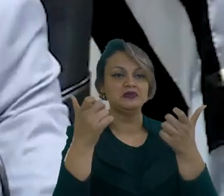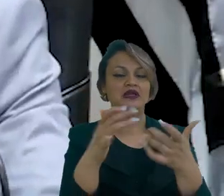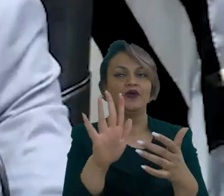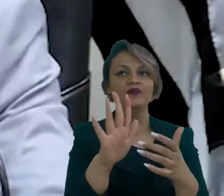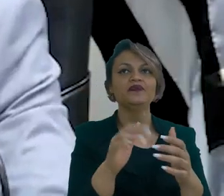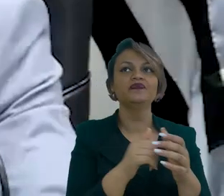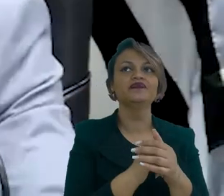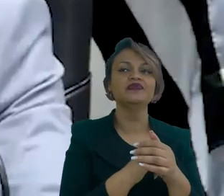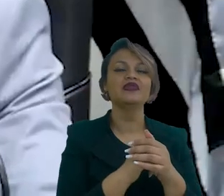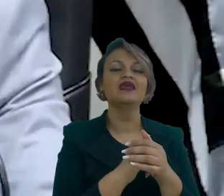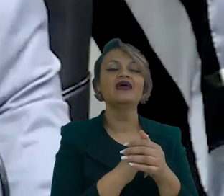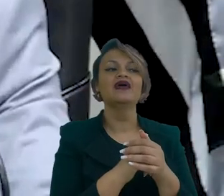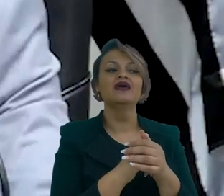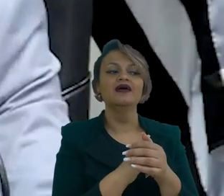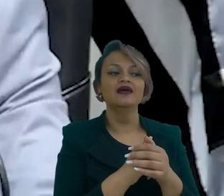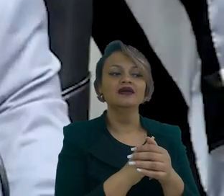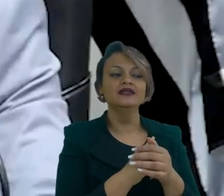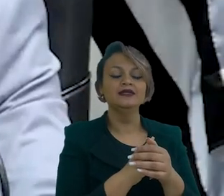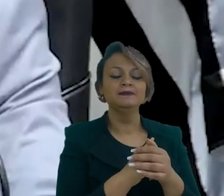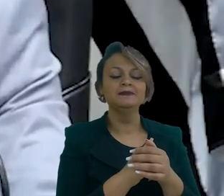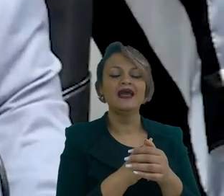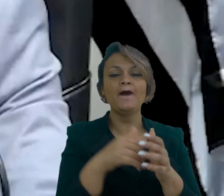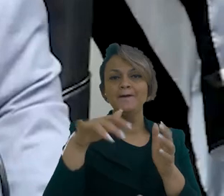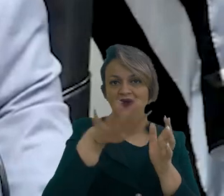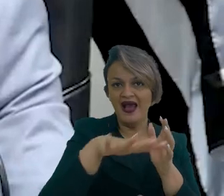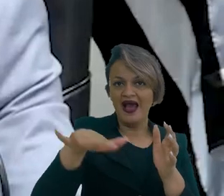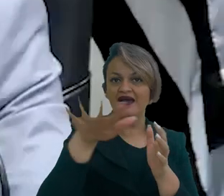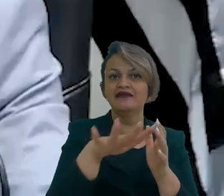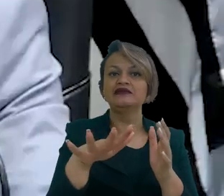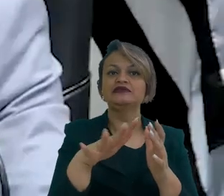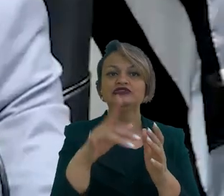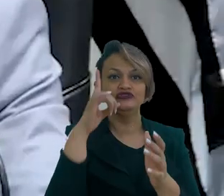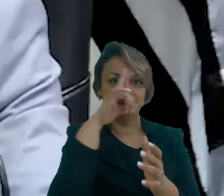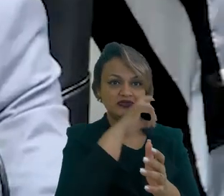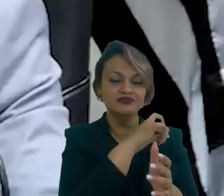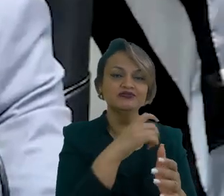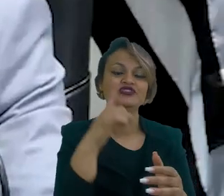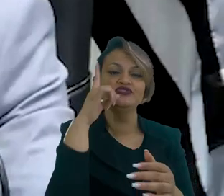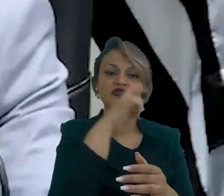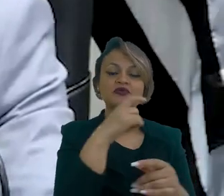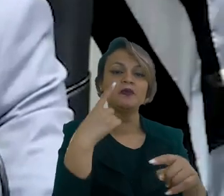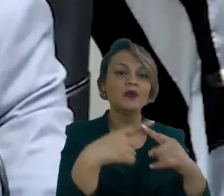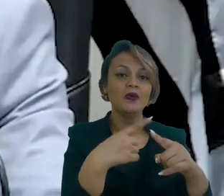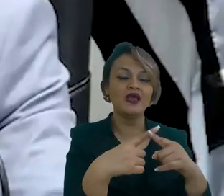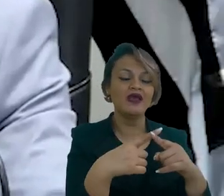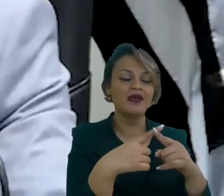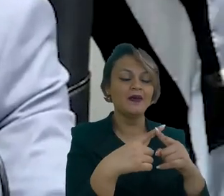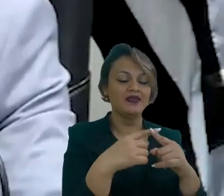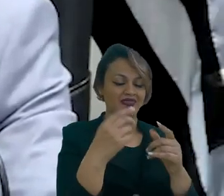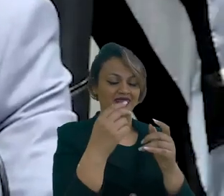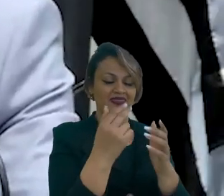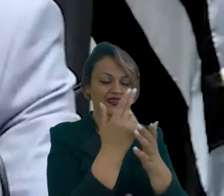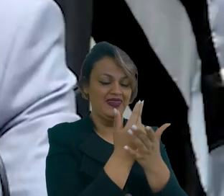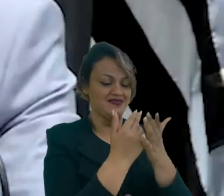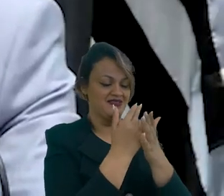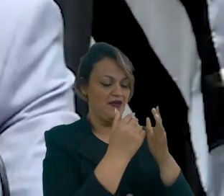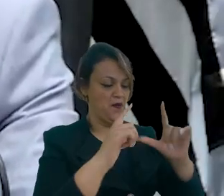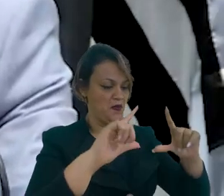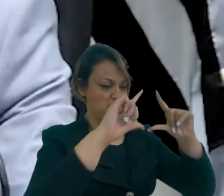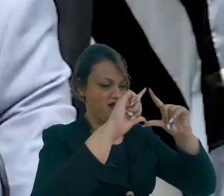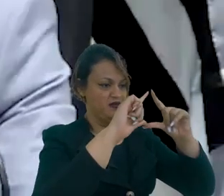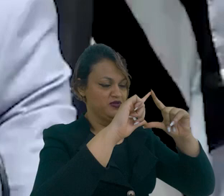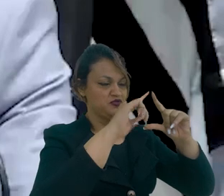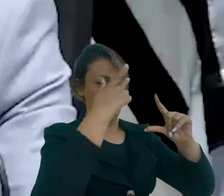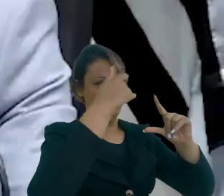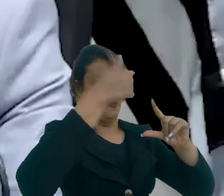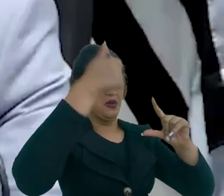nosso querido professor mairã aqui né é um é um é um ramo bastante complicado porque nós não desenhamos uma pirâmide Então